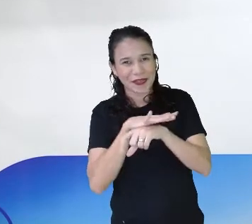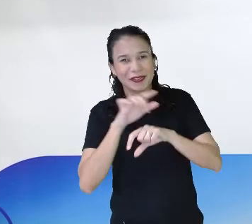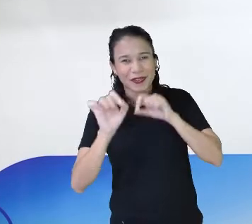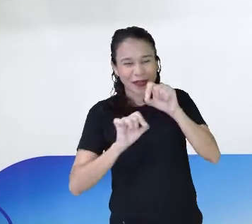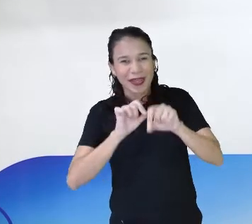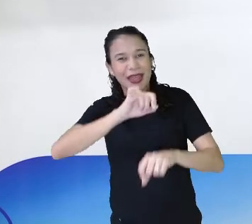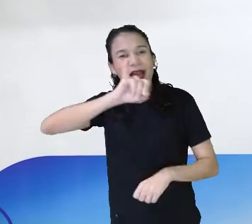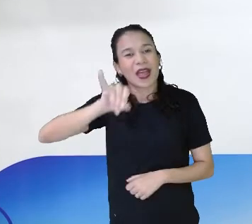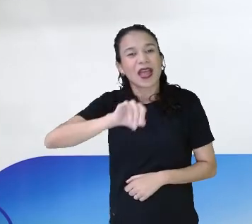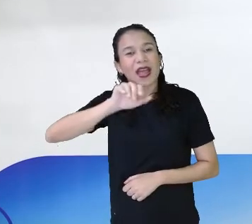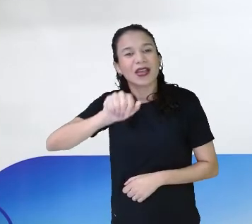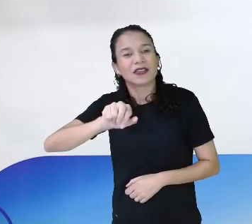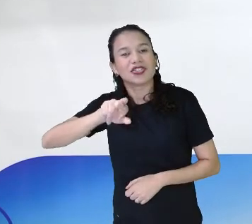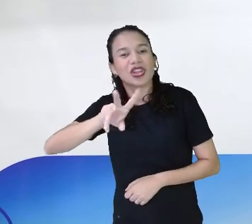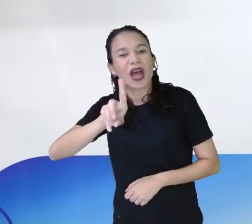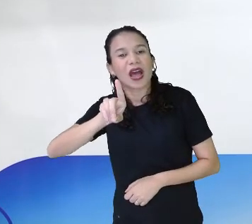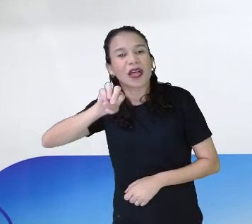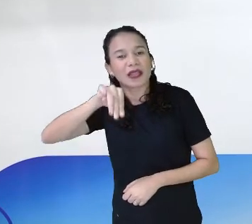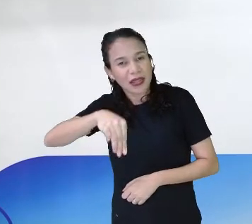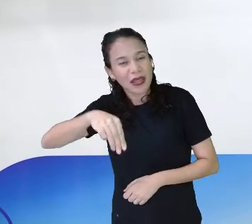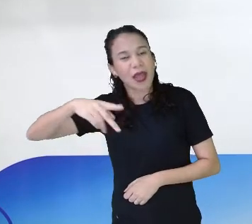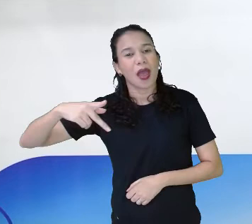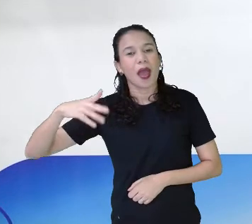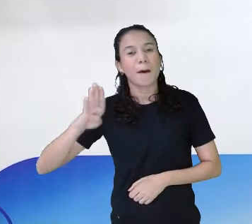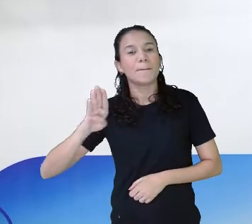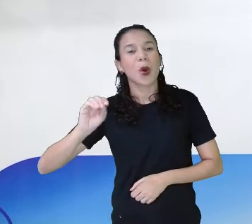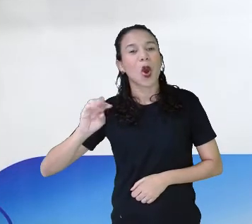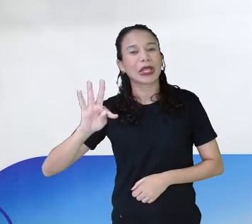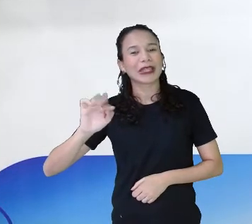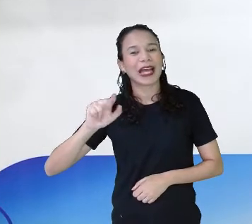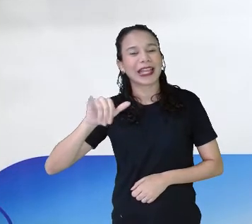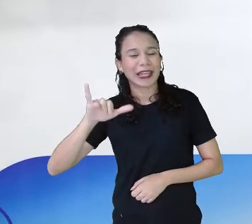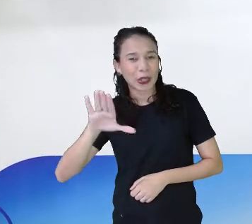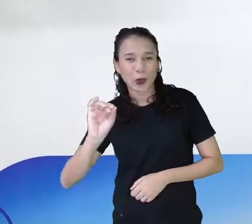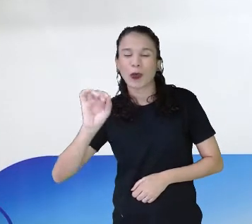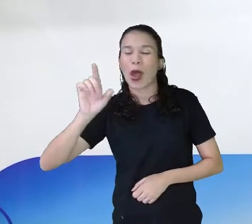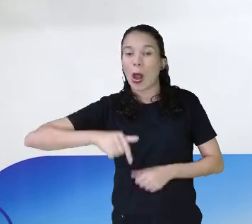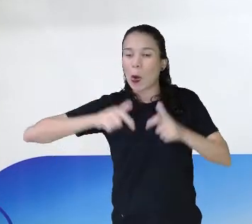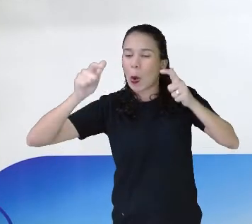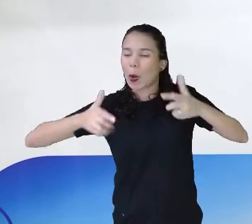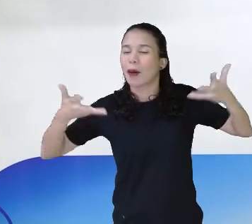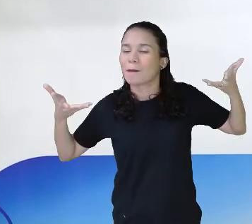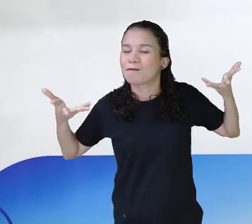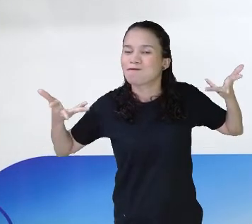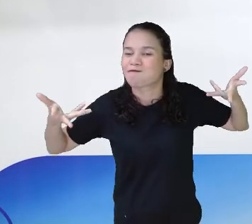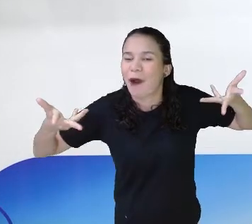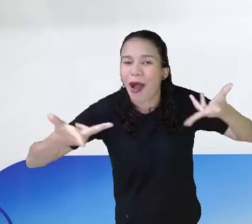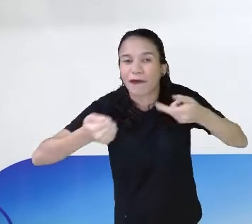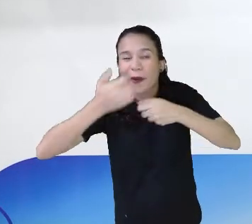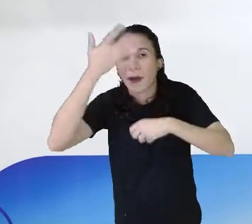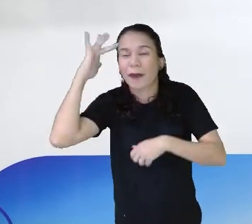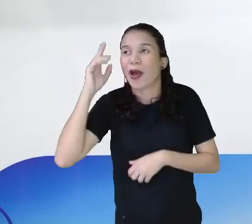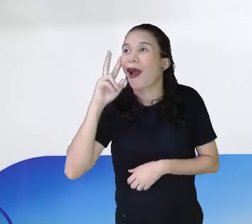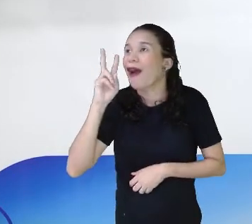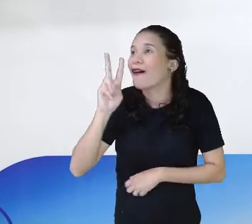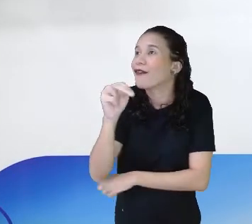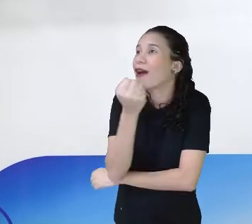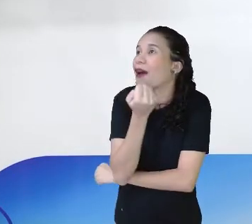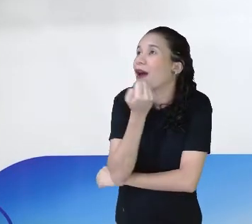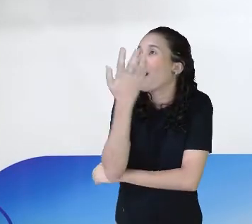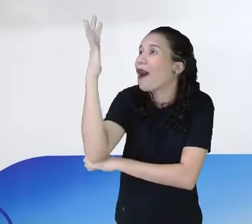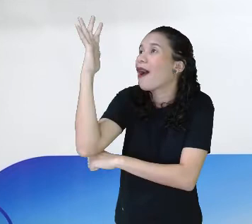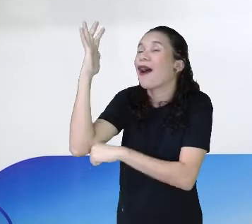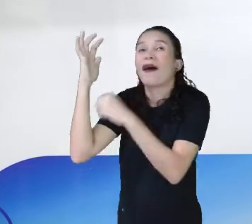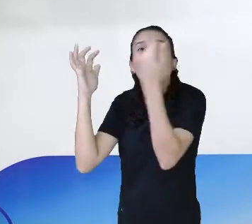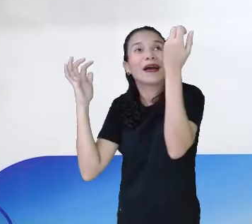Botânico, teve um monte de gente que disse que não conhecia o Jardim Botânico, que é um lugar maravilhoso para você ir olhar as plantas, conhecer